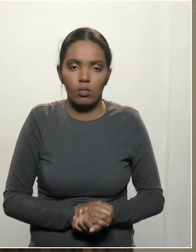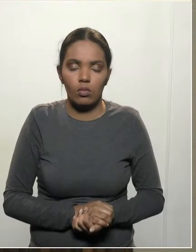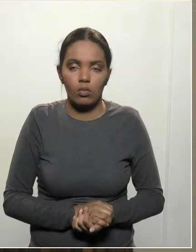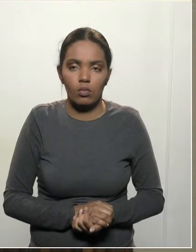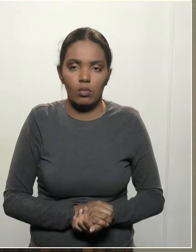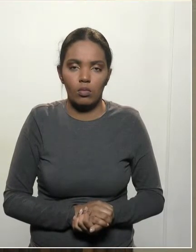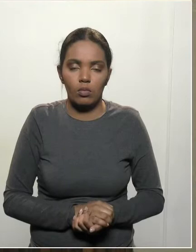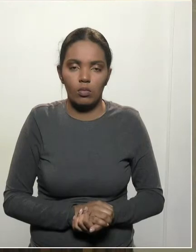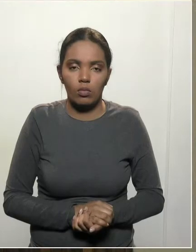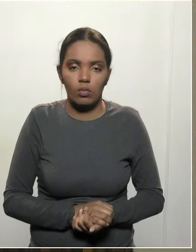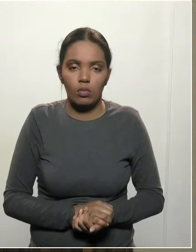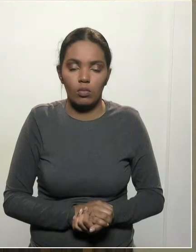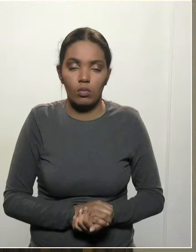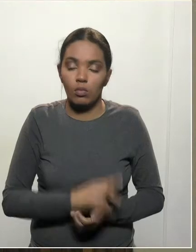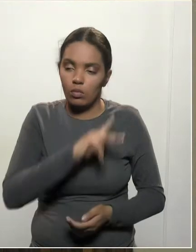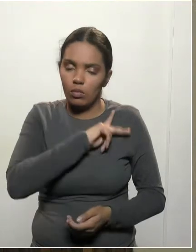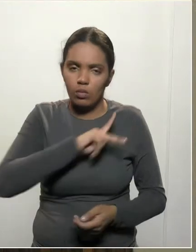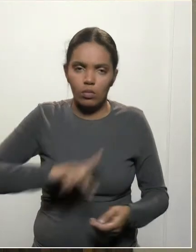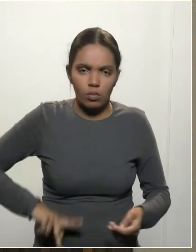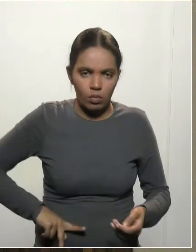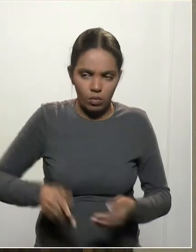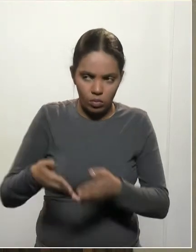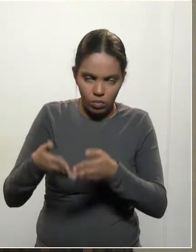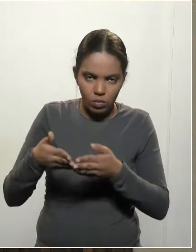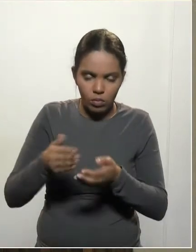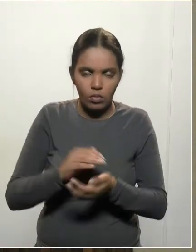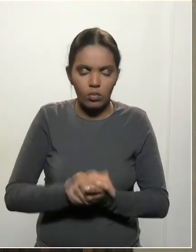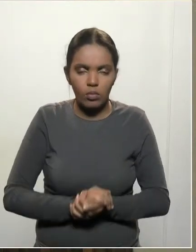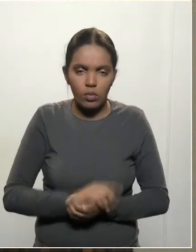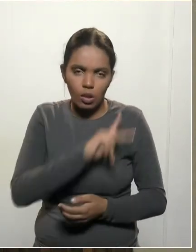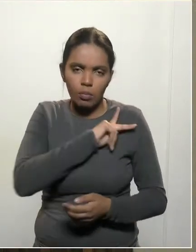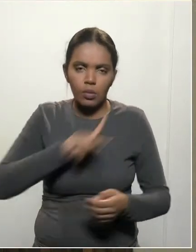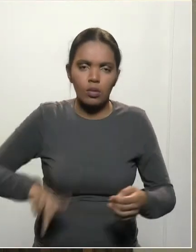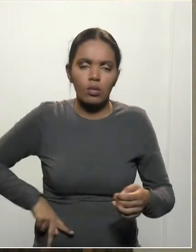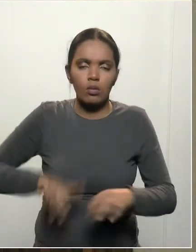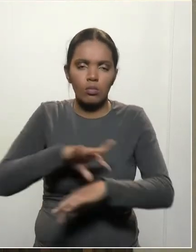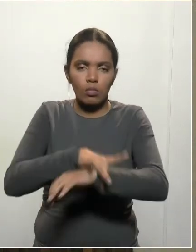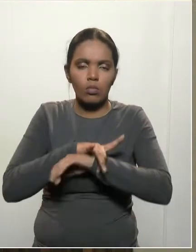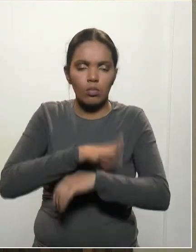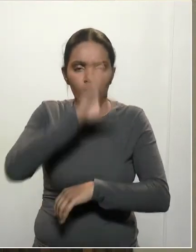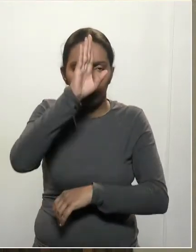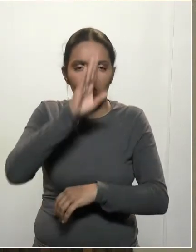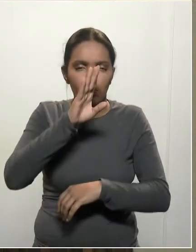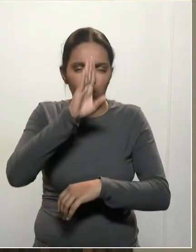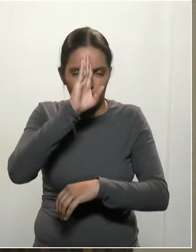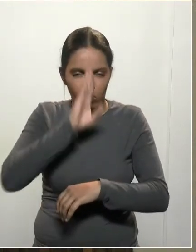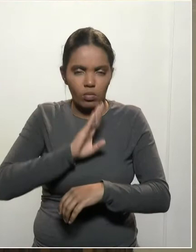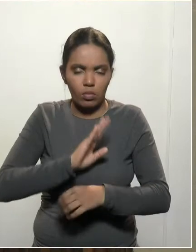Presidente, por favor, presidente da Comissão de Segurança,